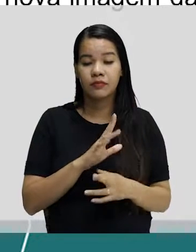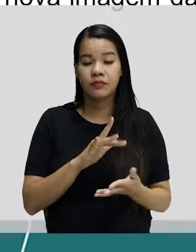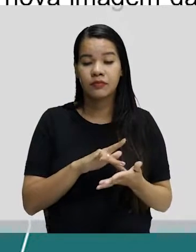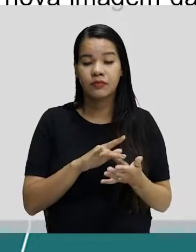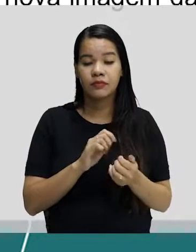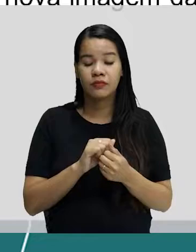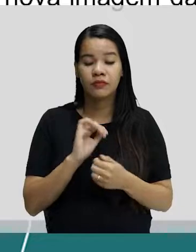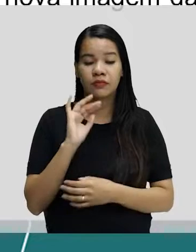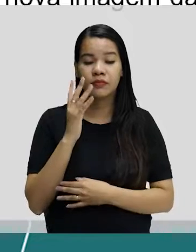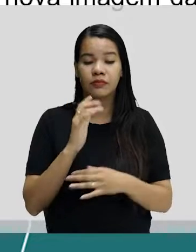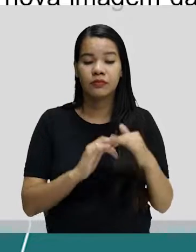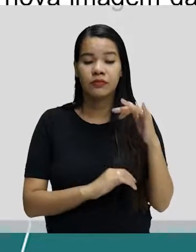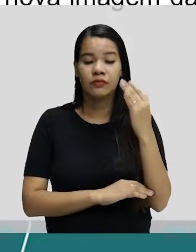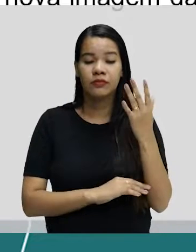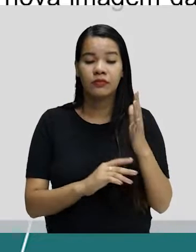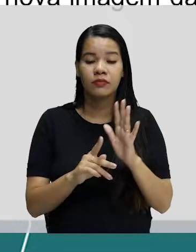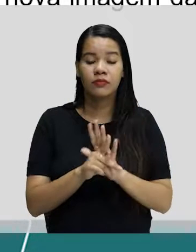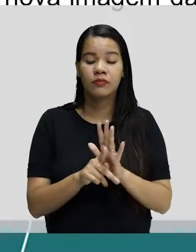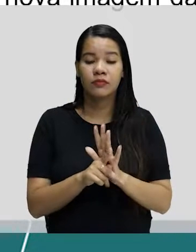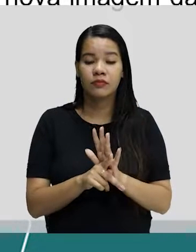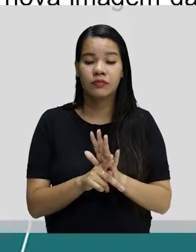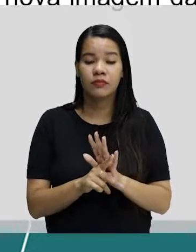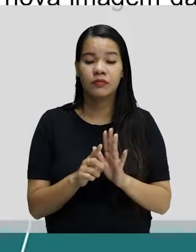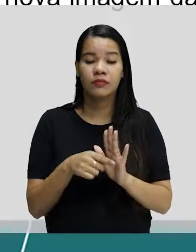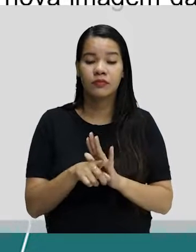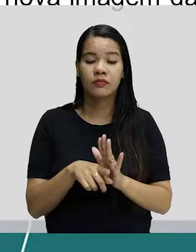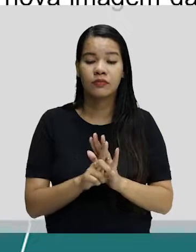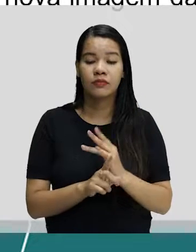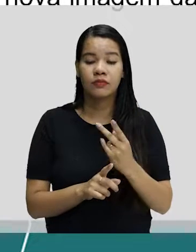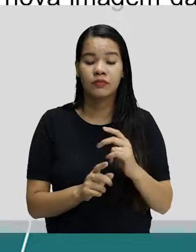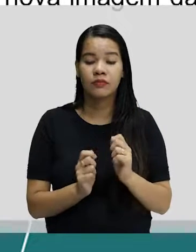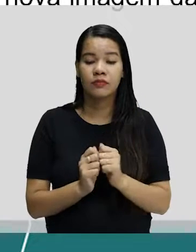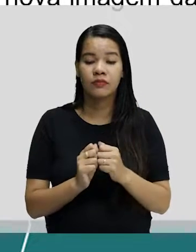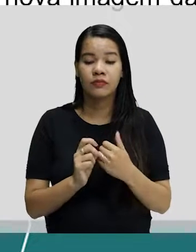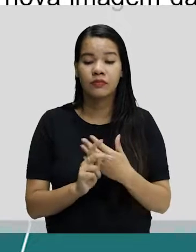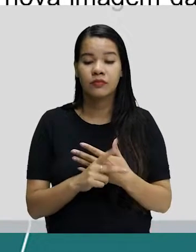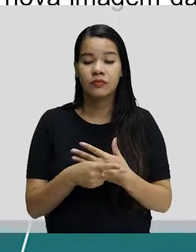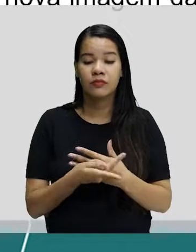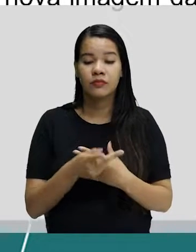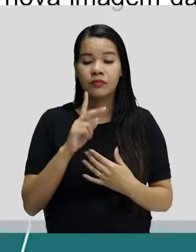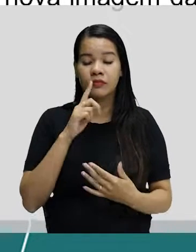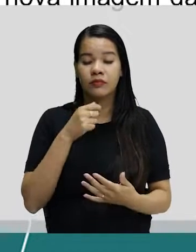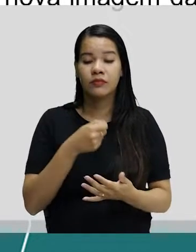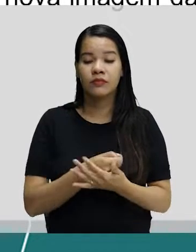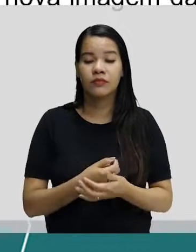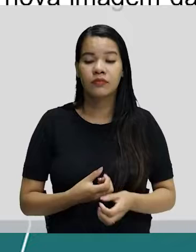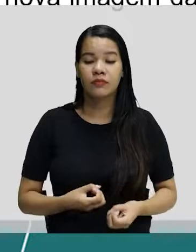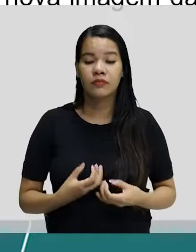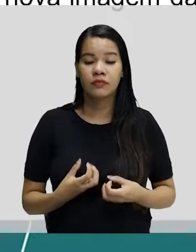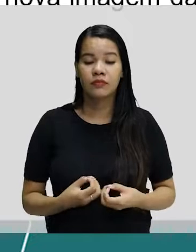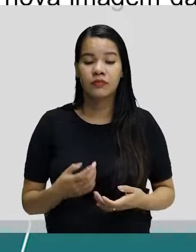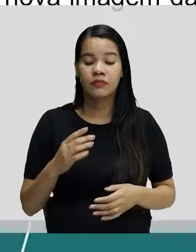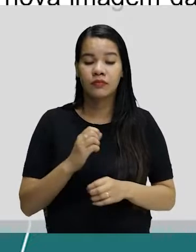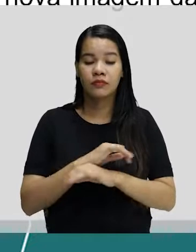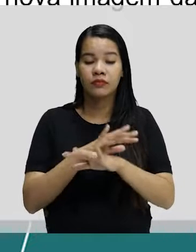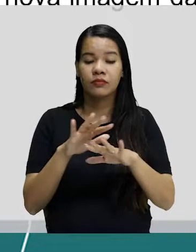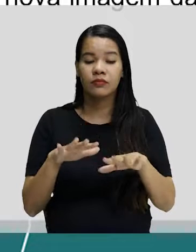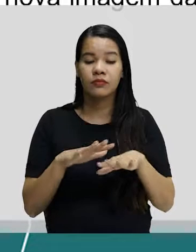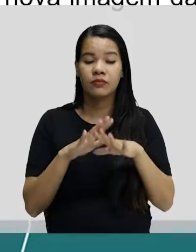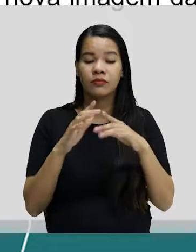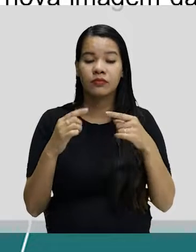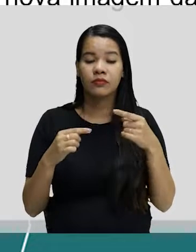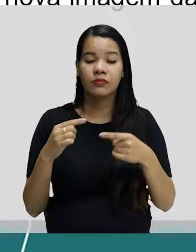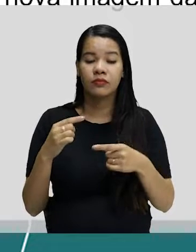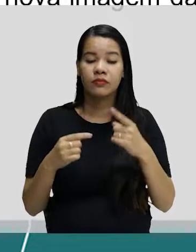natureza própria da própria investigação. Esta, com efeito, obriga-nos a explorar um vasto domínio de pensamento em